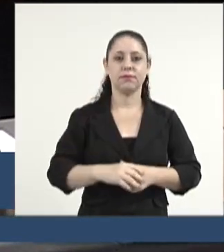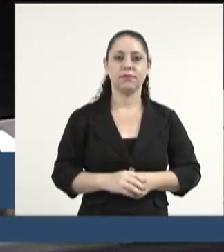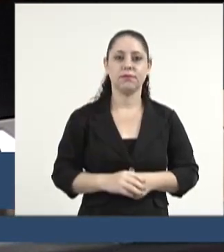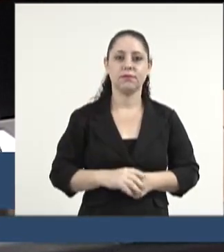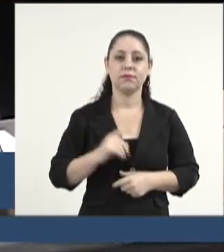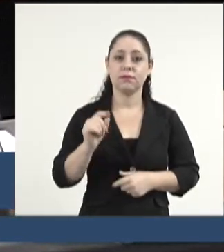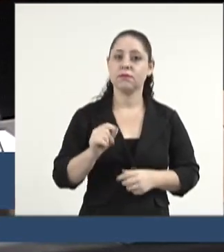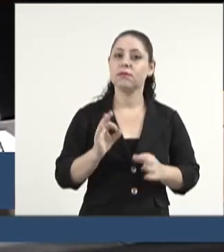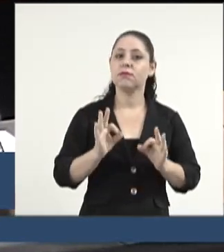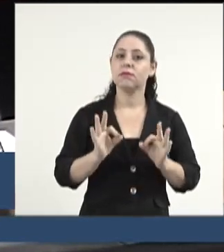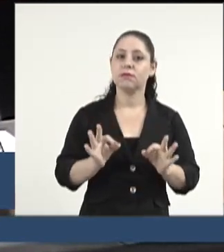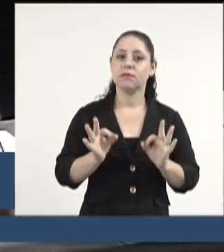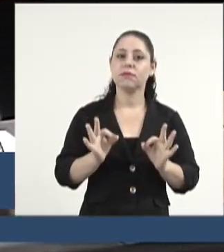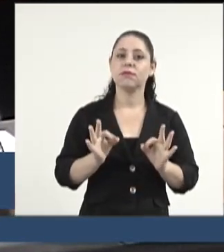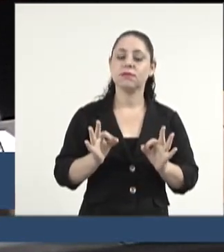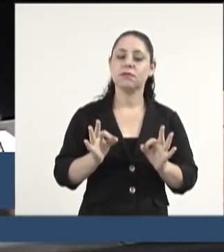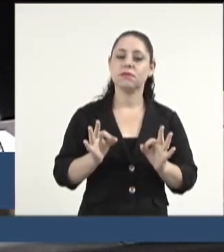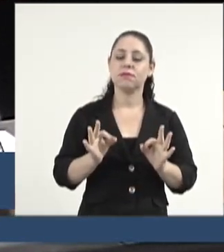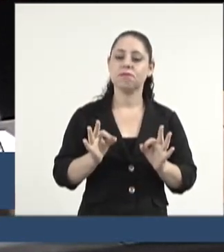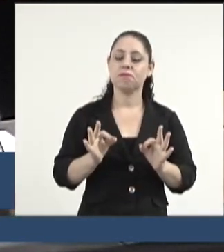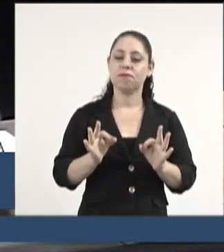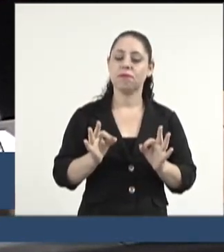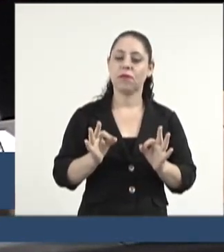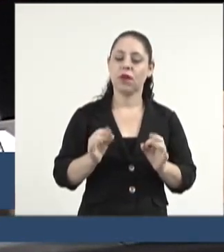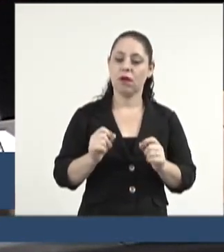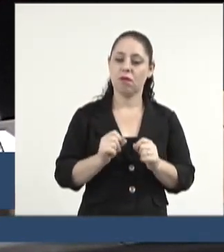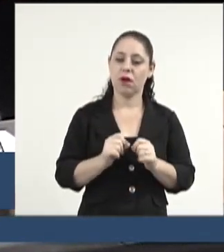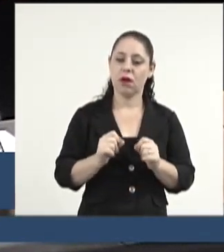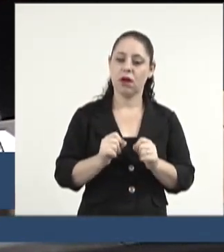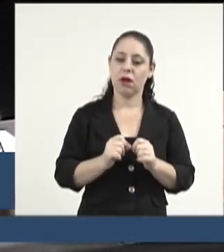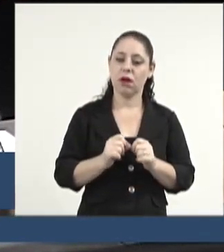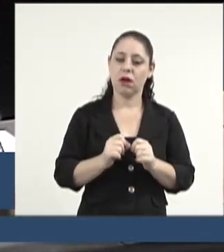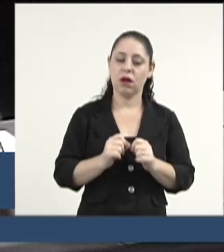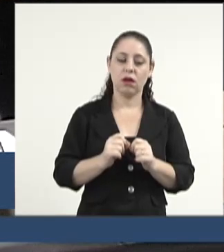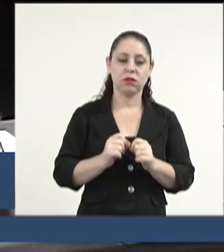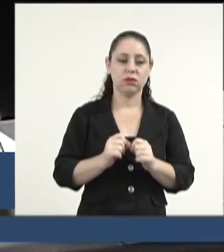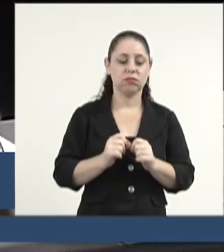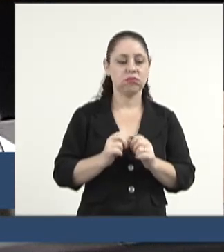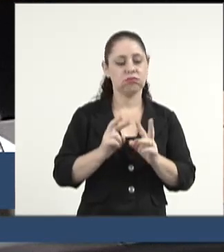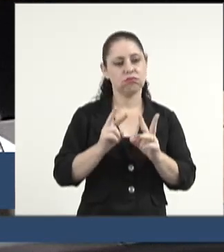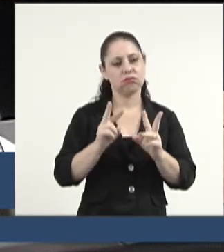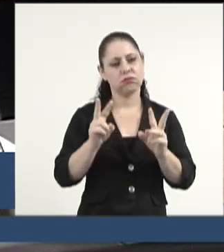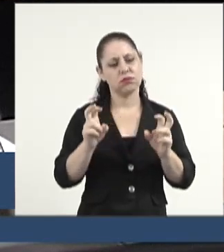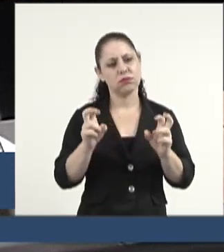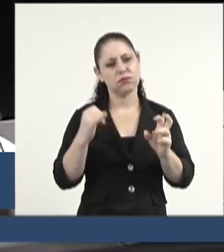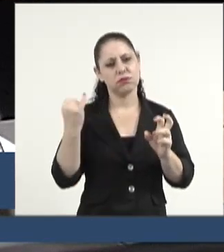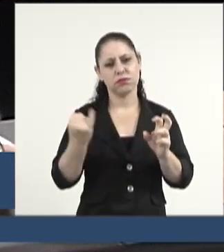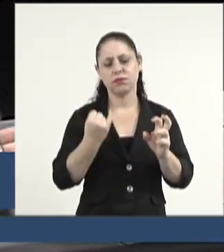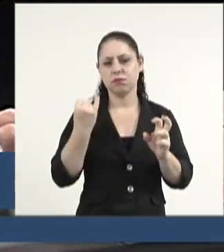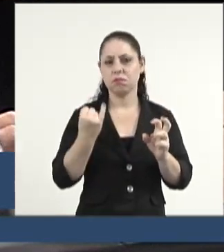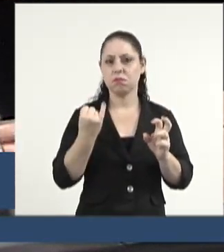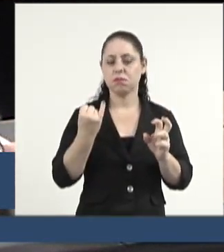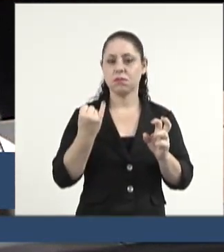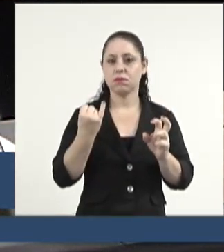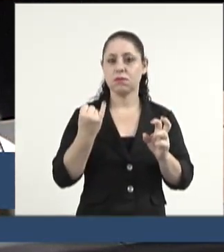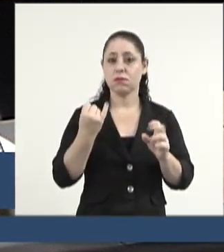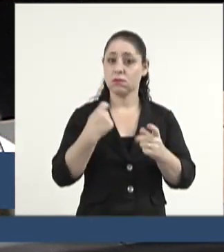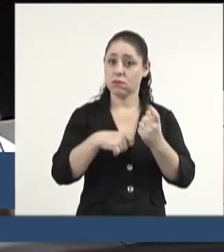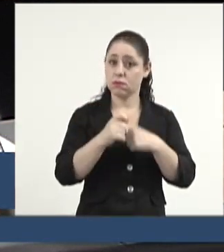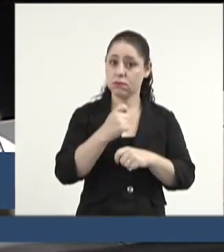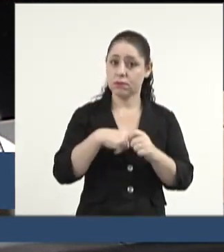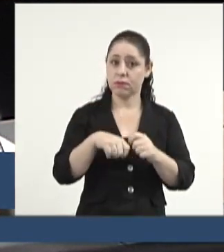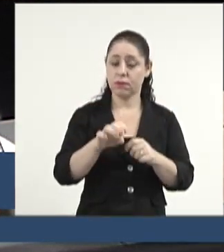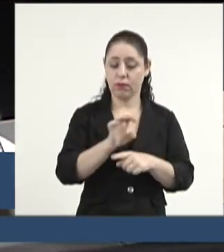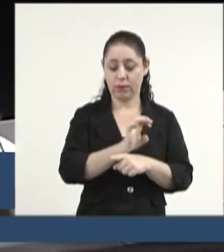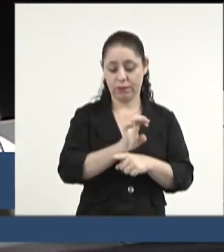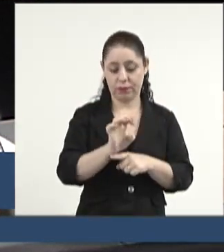com certeza enriquece os anais desta casa ao abordar um assunto tão importante para a economia do Mato Grosso